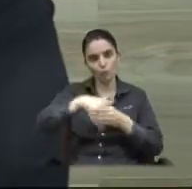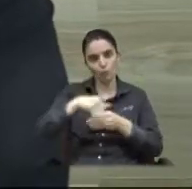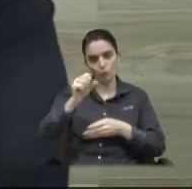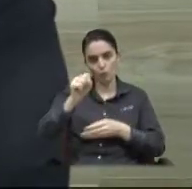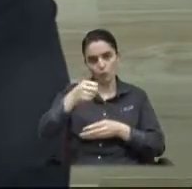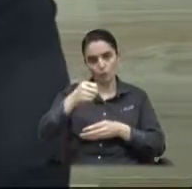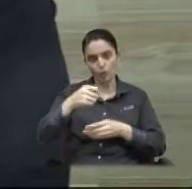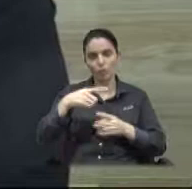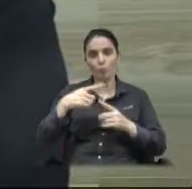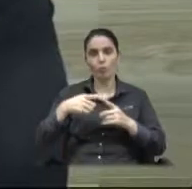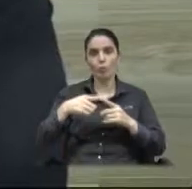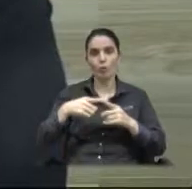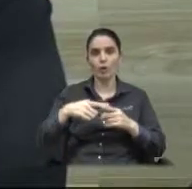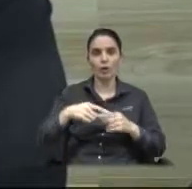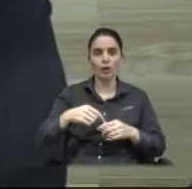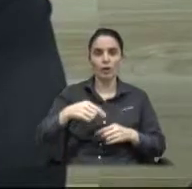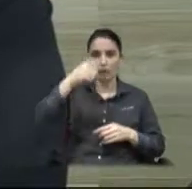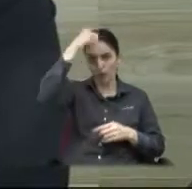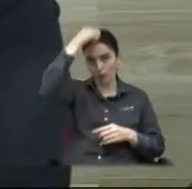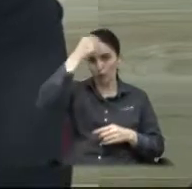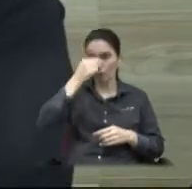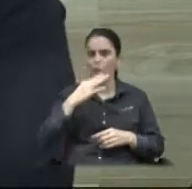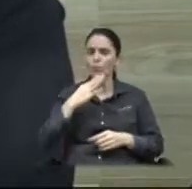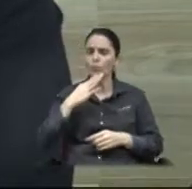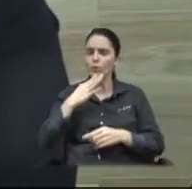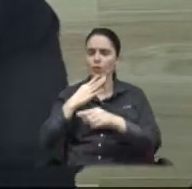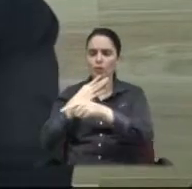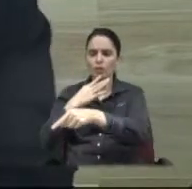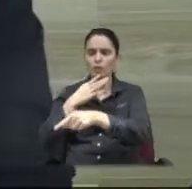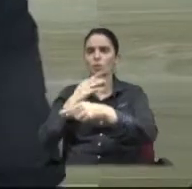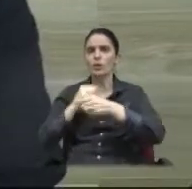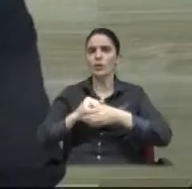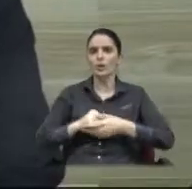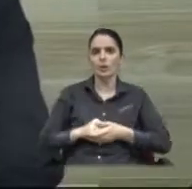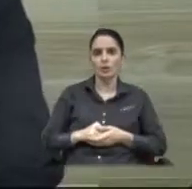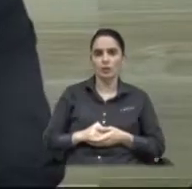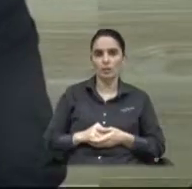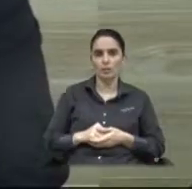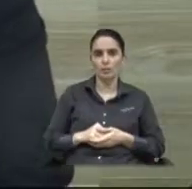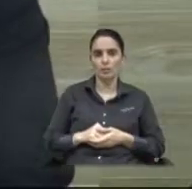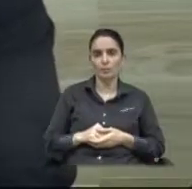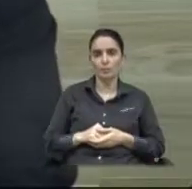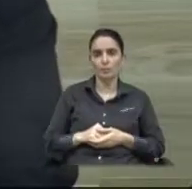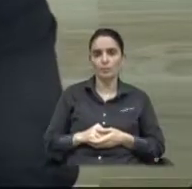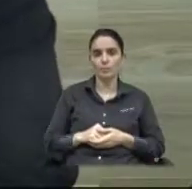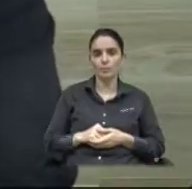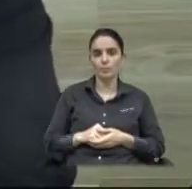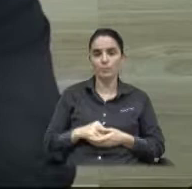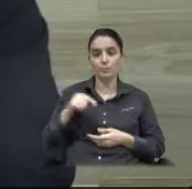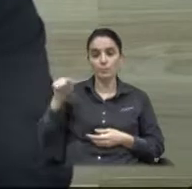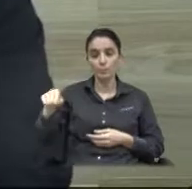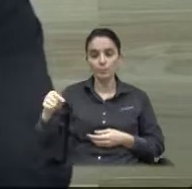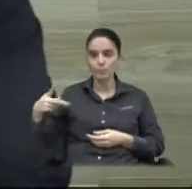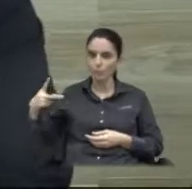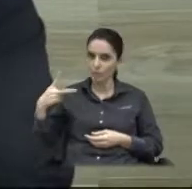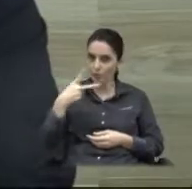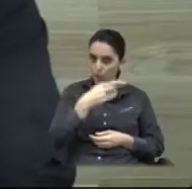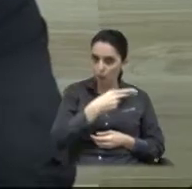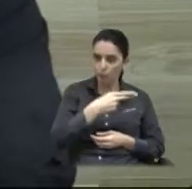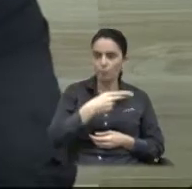Dr. Romalino na emergência, e o cirurgião, dentre as demais especialidades, as quais eu respeito